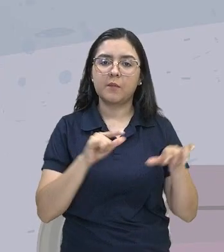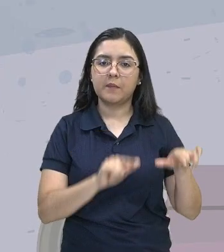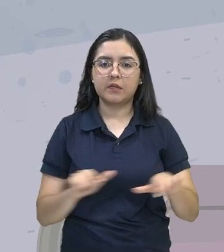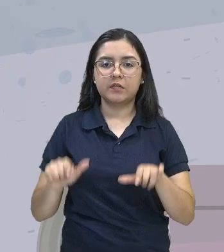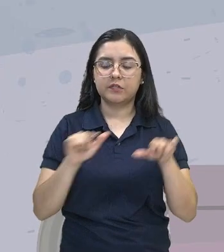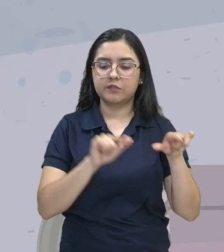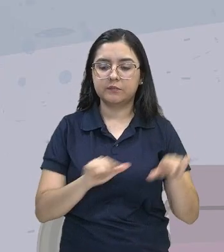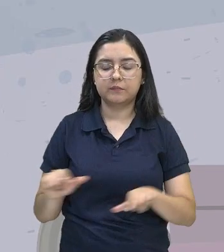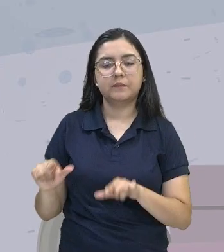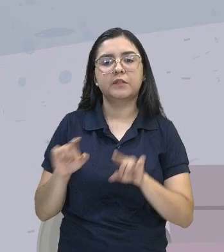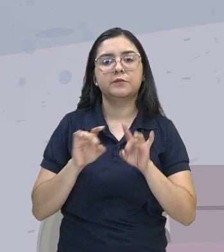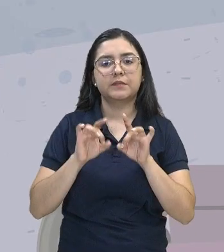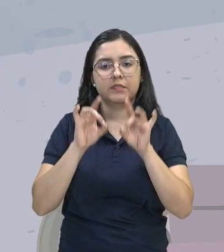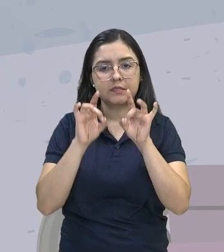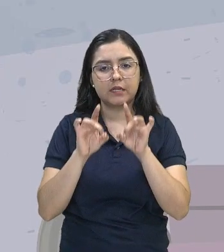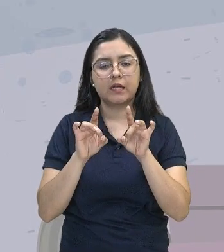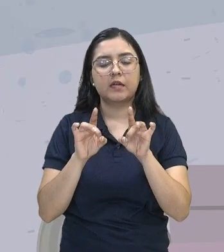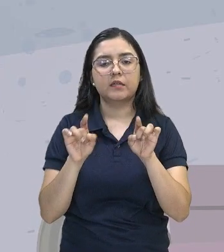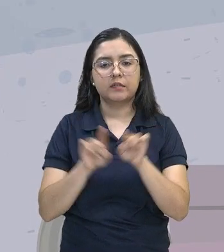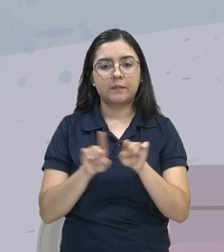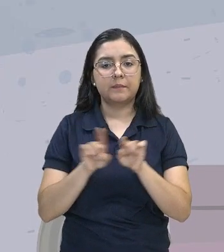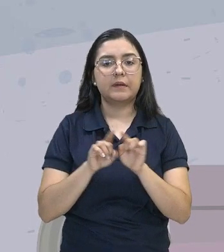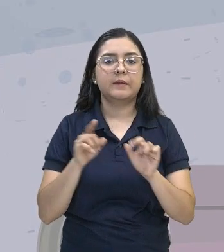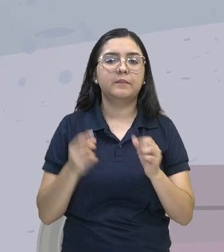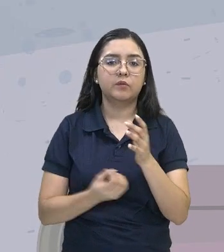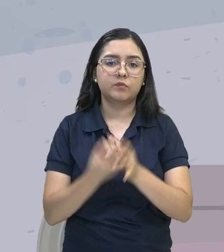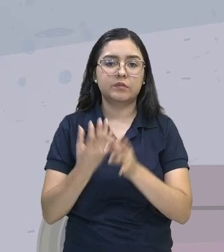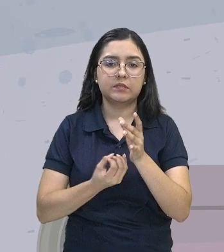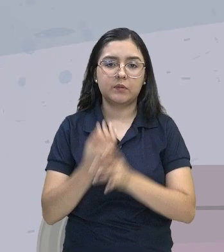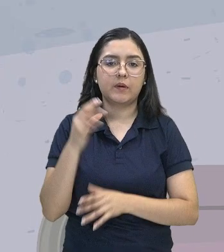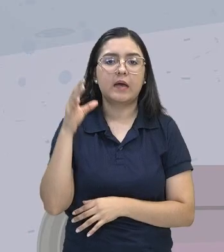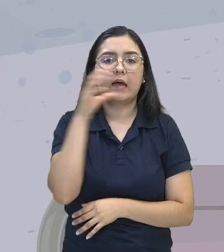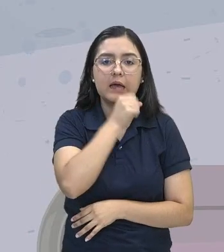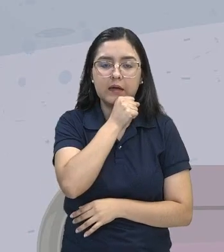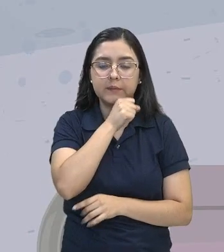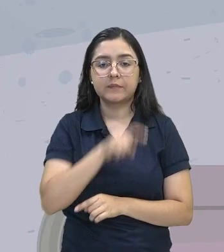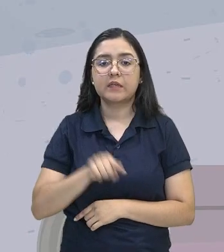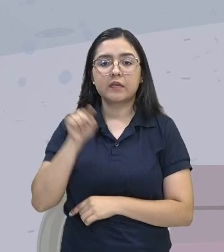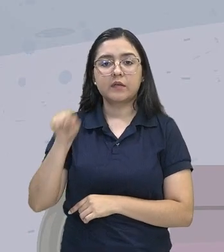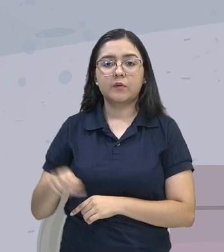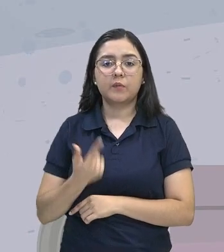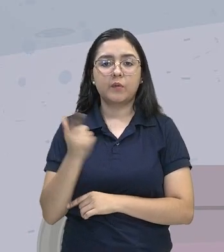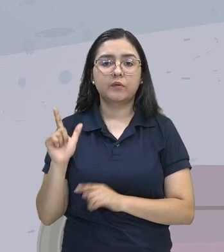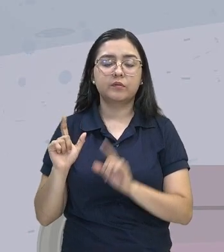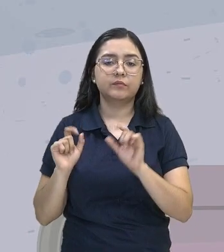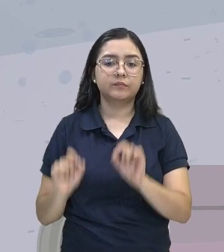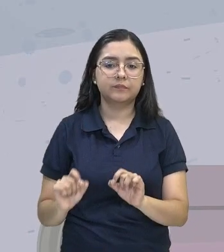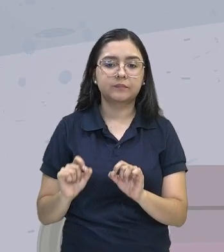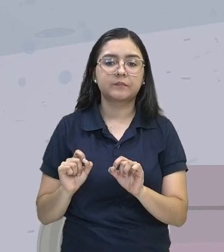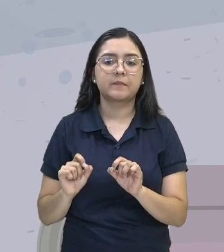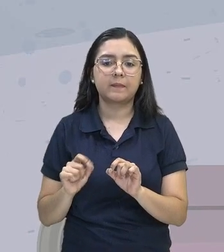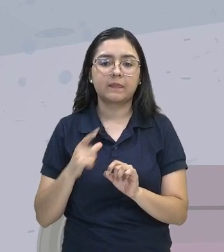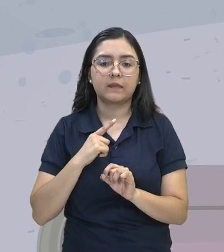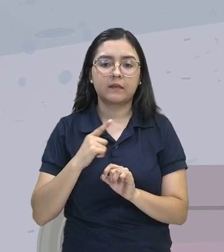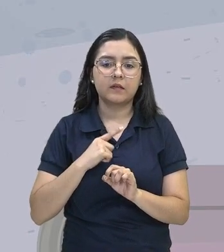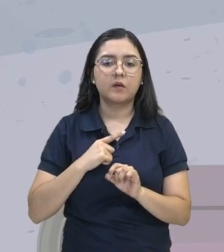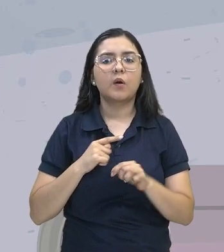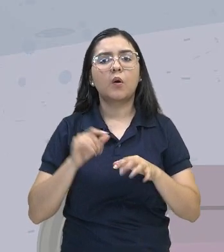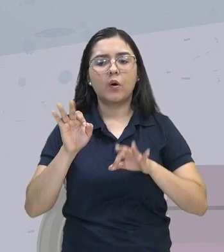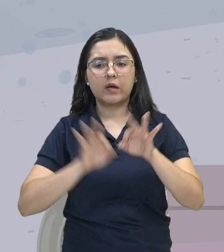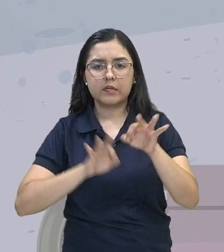para especializar e para acelerar a produção, enquanto o Taylorismo dizia que dividia